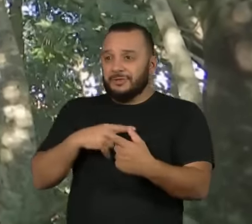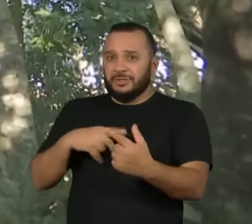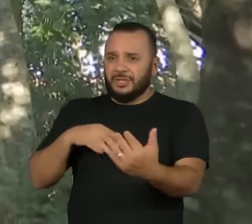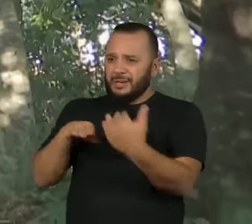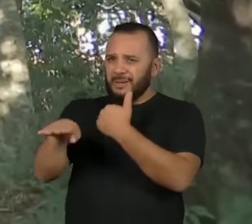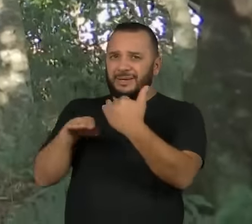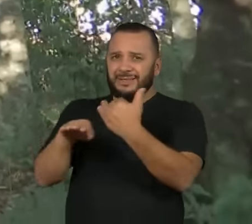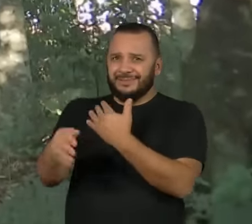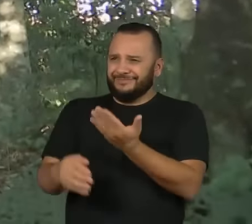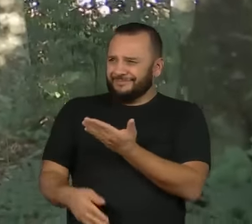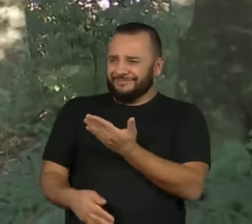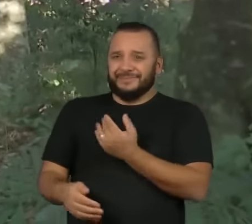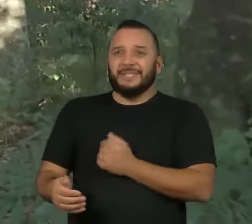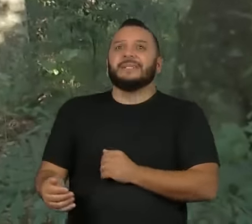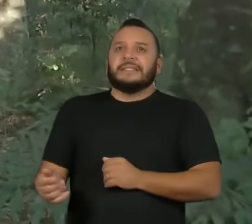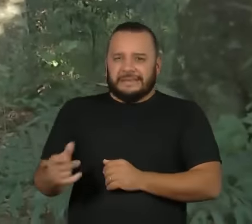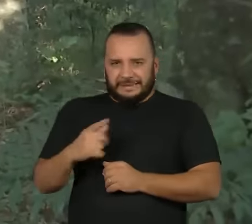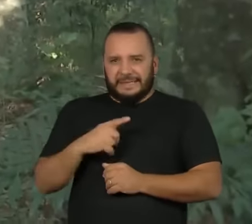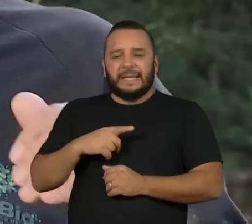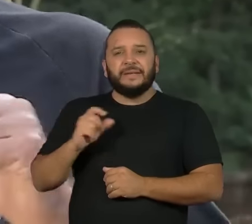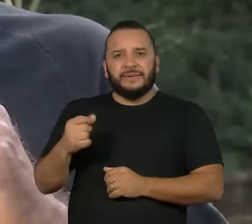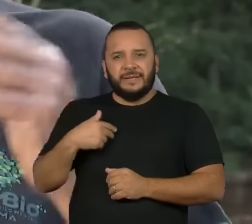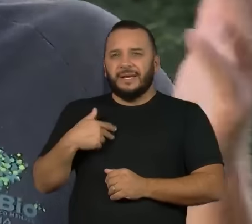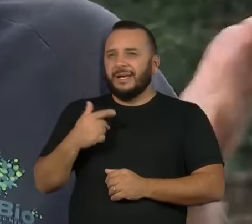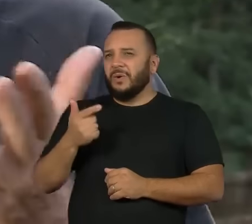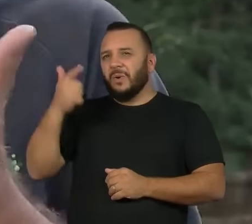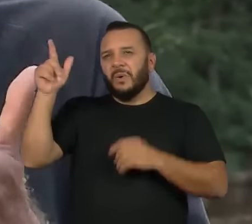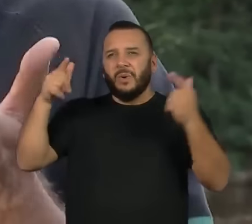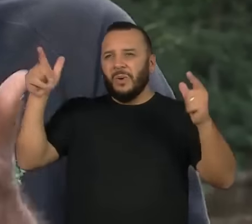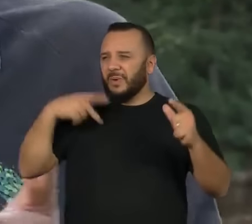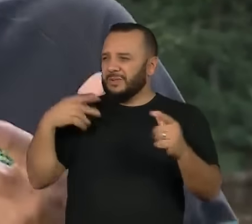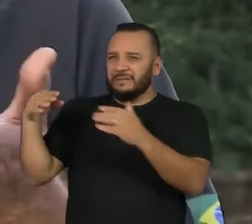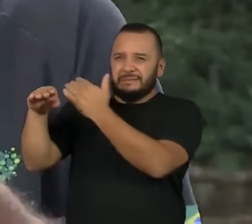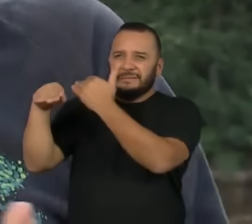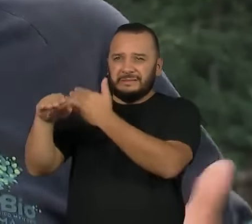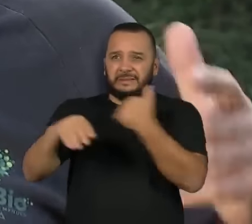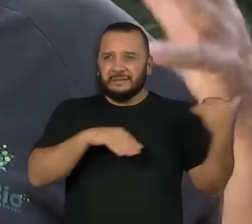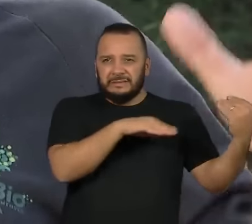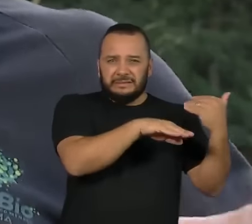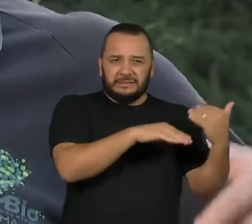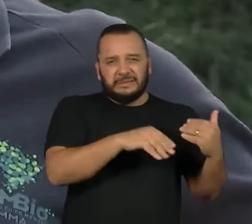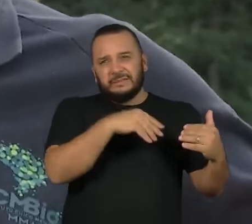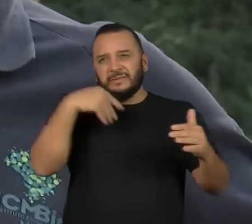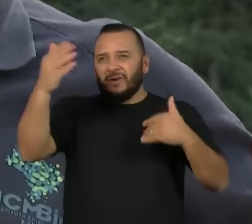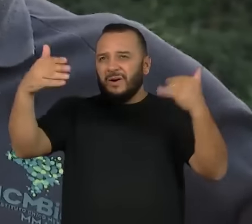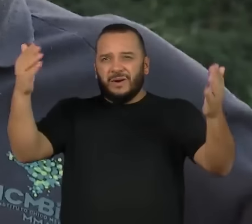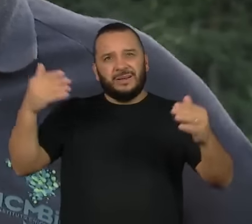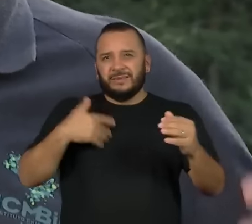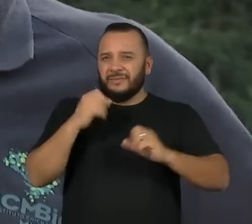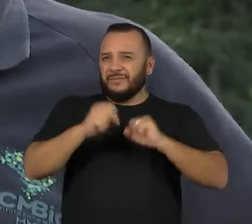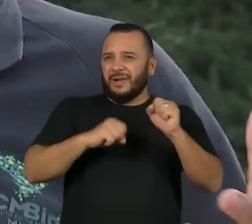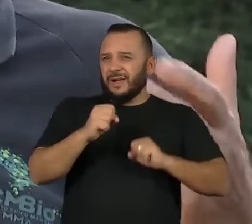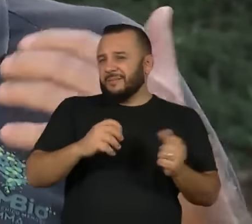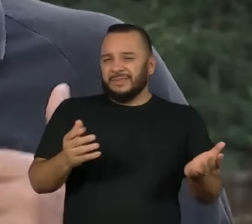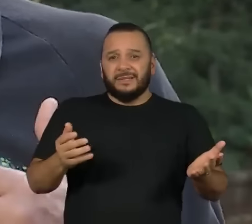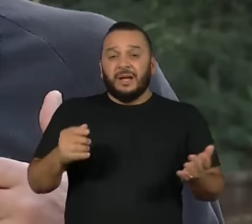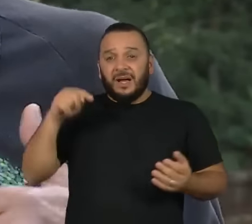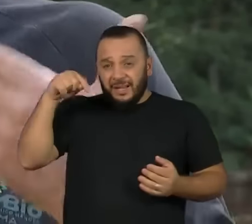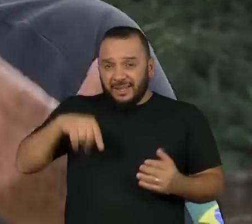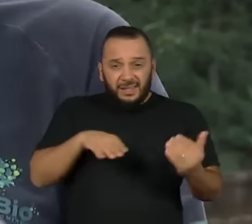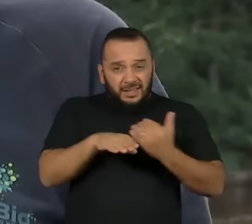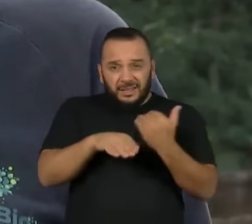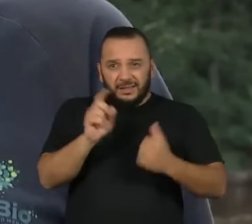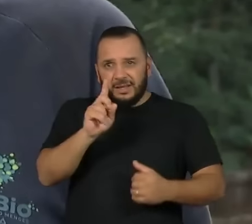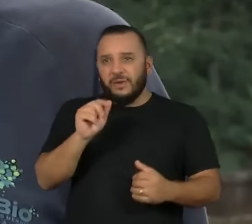temos estradas por tudo que é canto do país. O que mais a gente tem é estrada, cidade, usinas hidrelétricas, lagos. O que nos falta